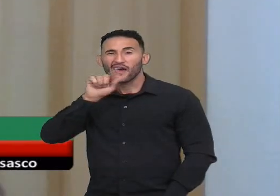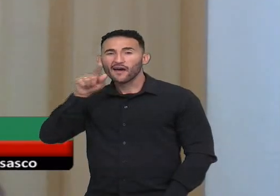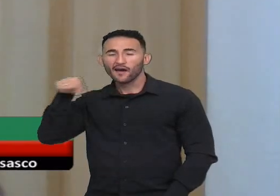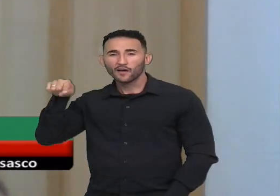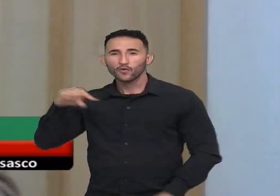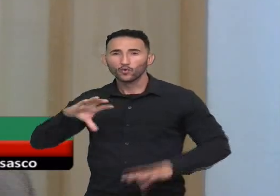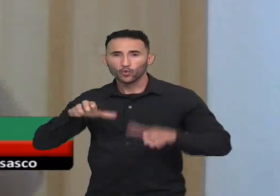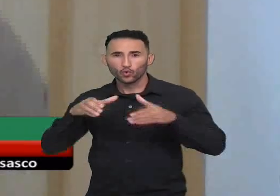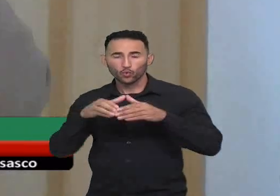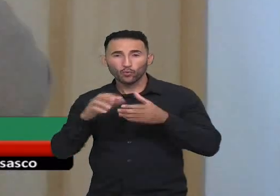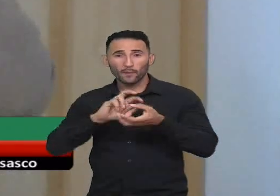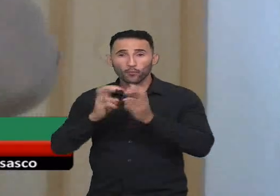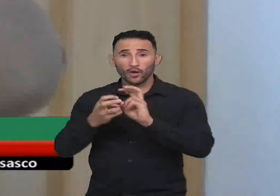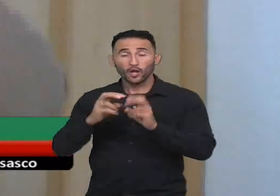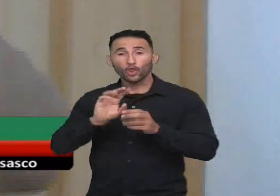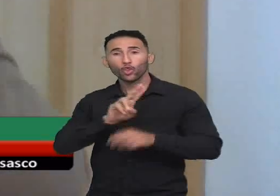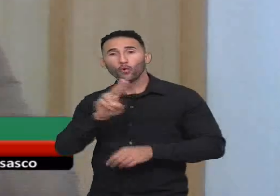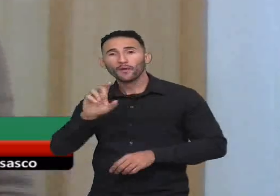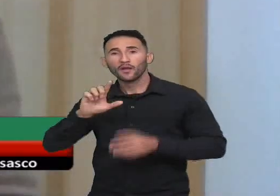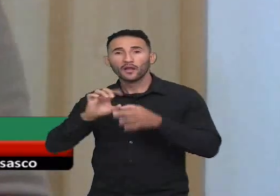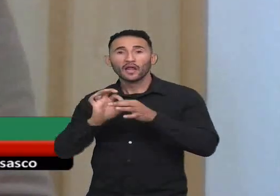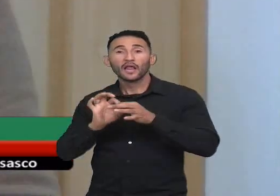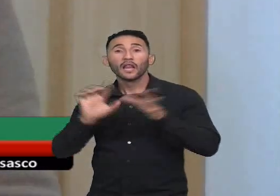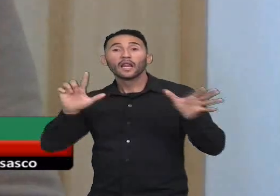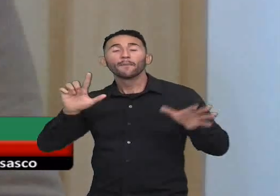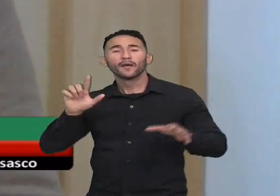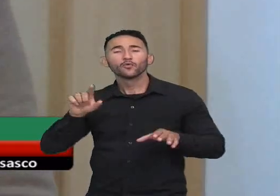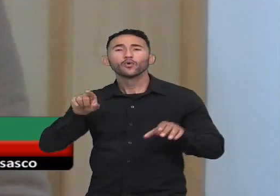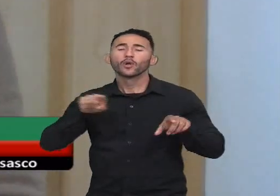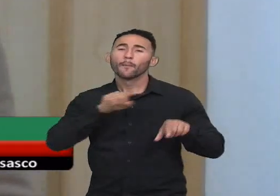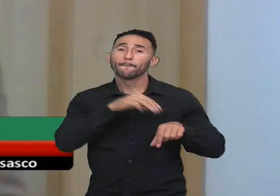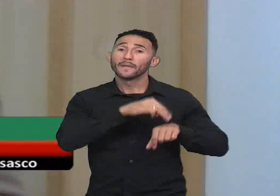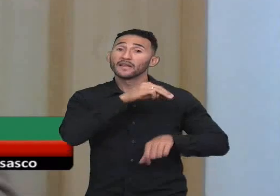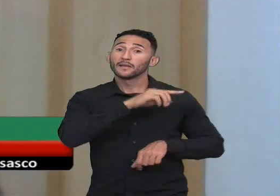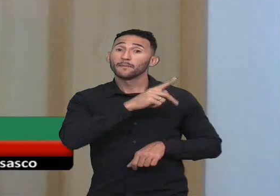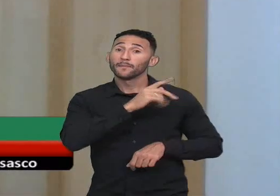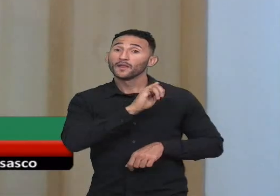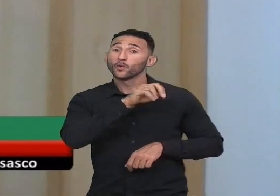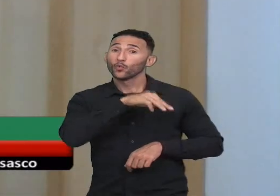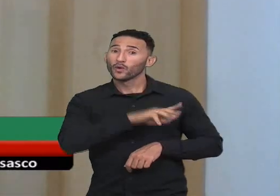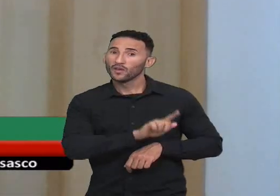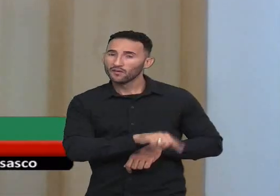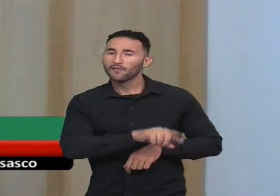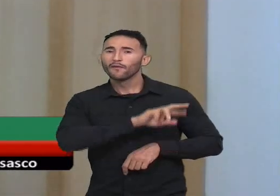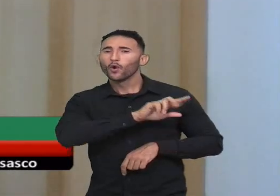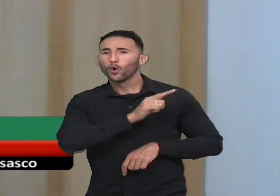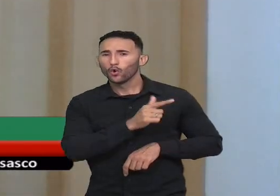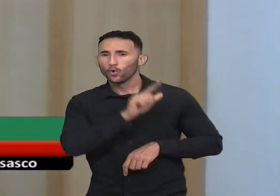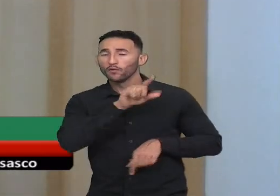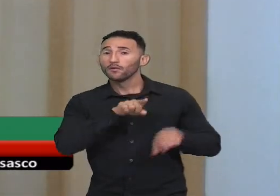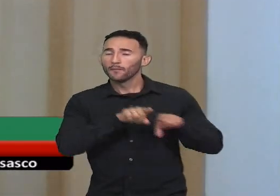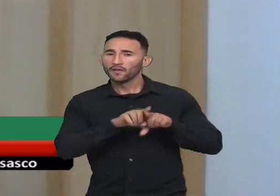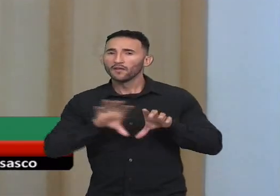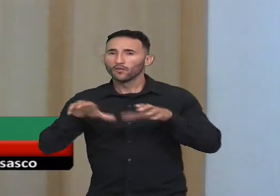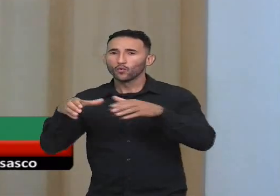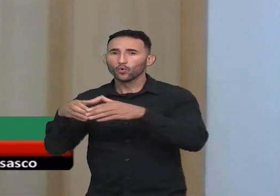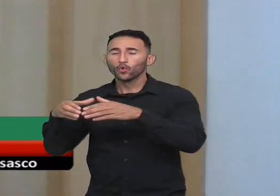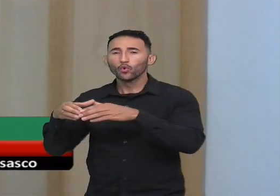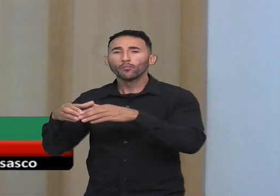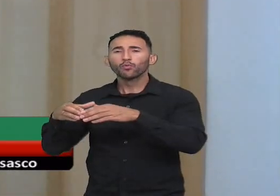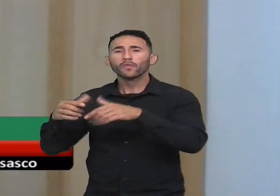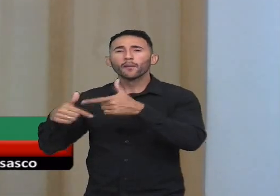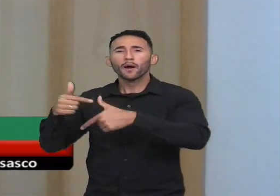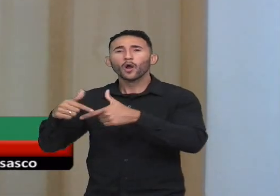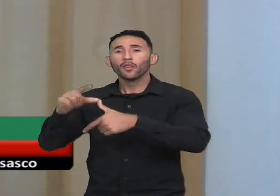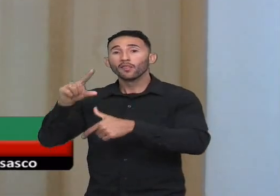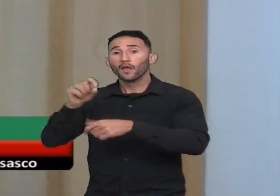capoeira Libertos. É formado pelo mestre Pinguim, mestre Itabuna da Lagoa de Baité, e teve uma academia no qual atuou por 10